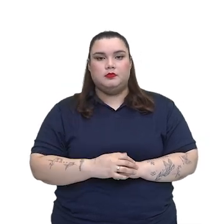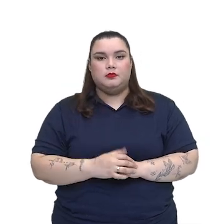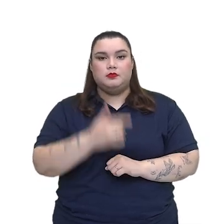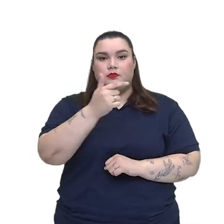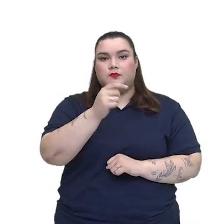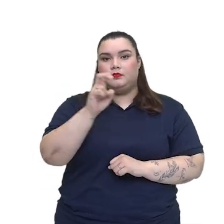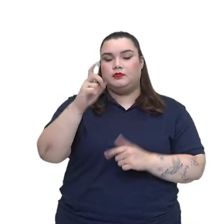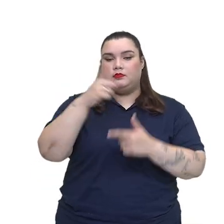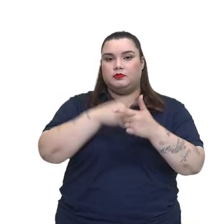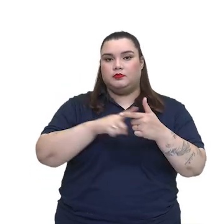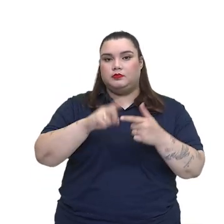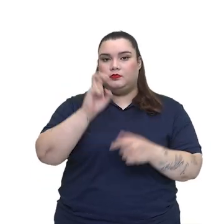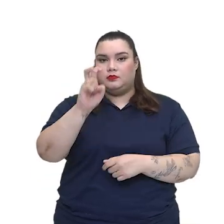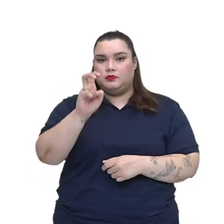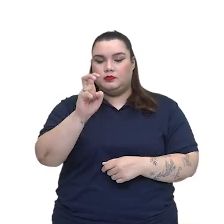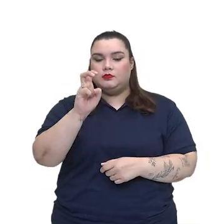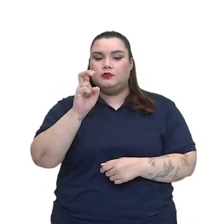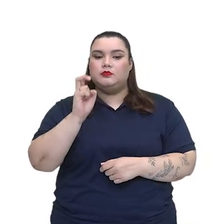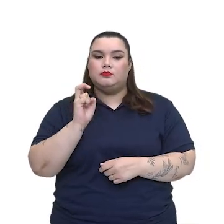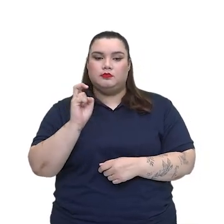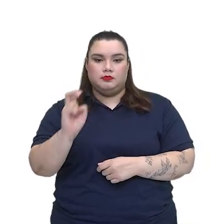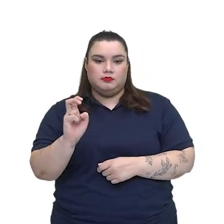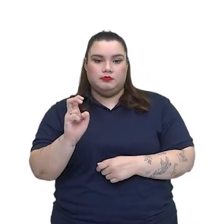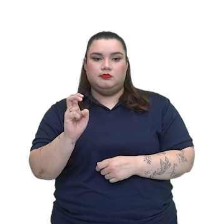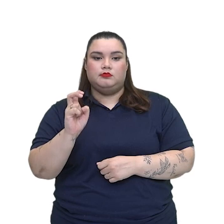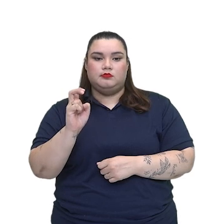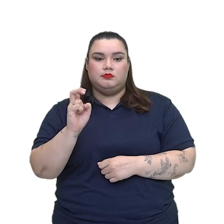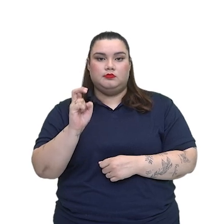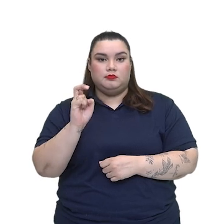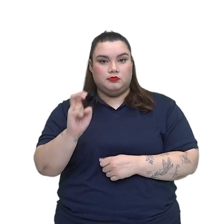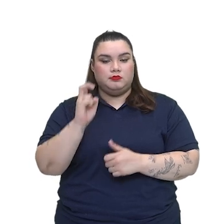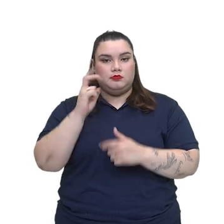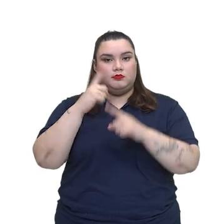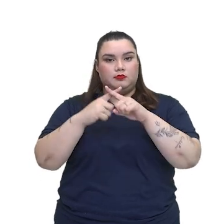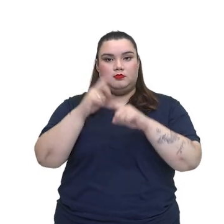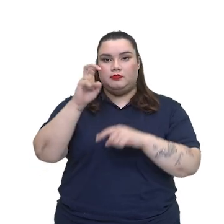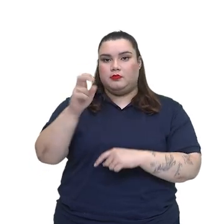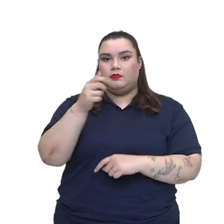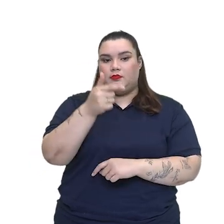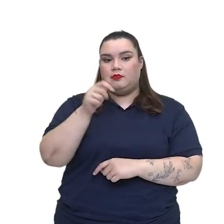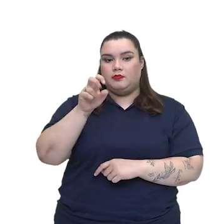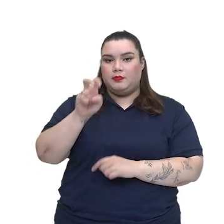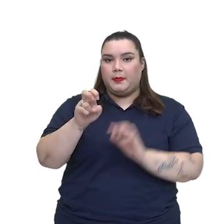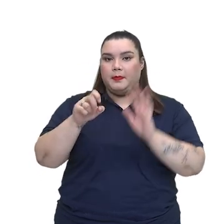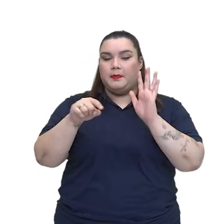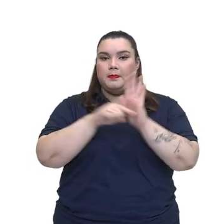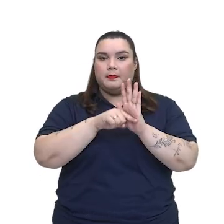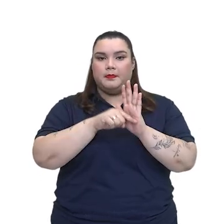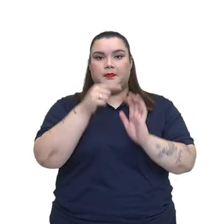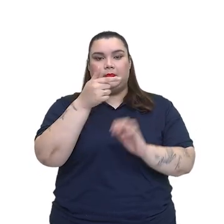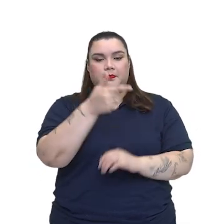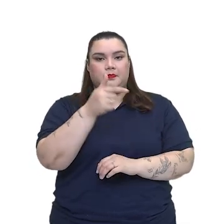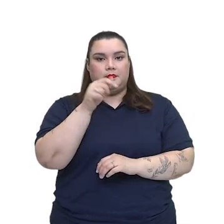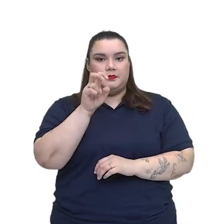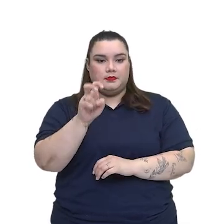5. 25 dividido por 5, 5. 5 vezes 5, 25.